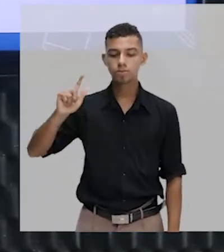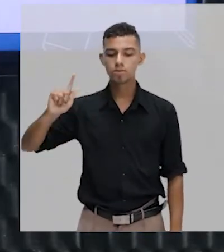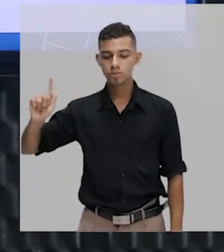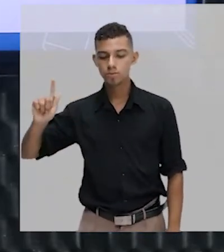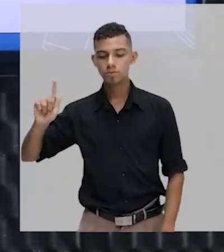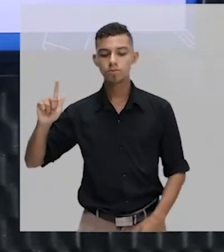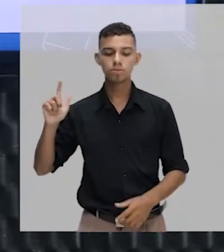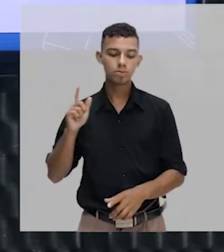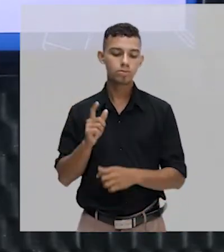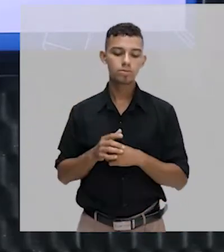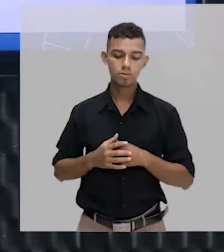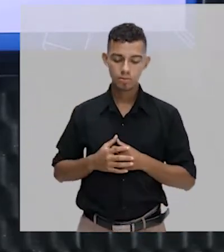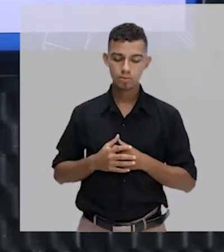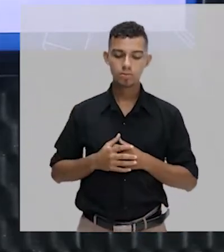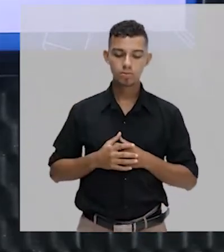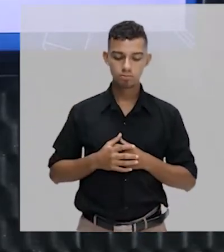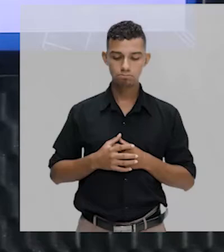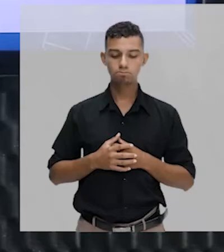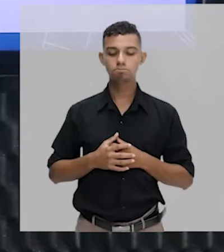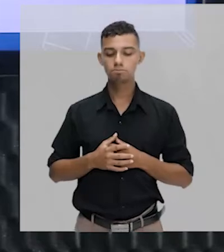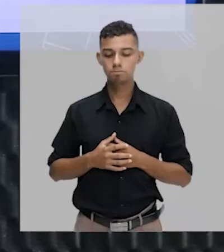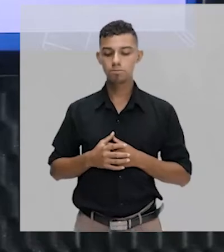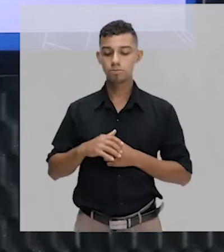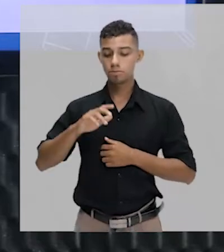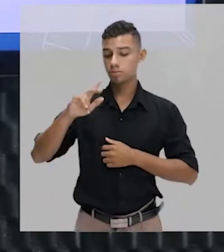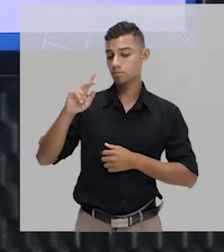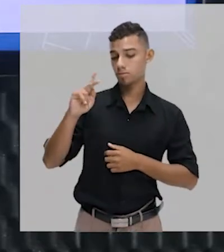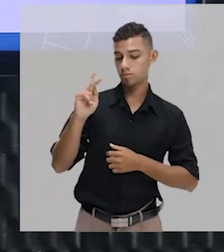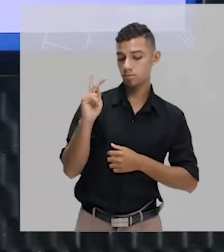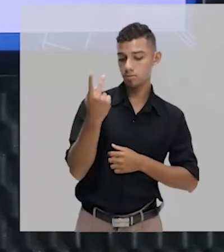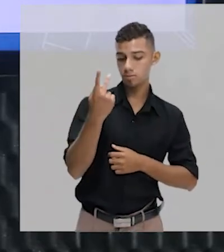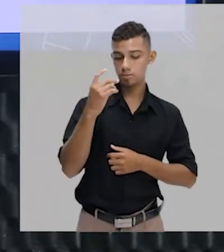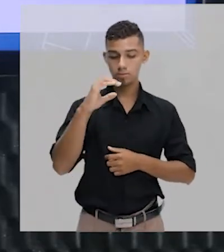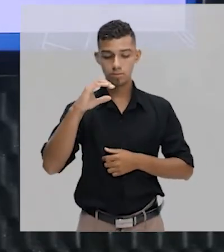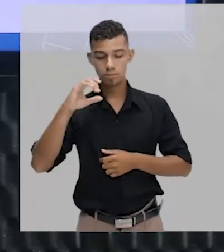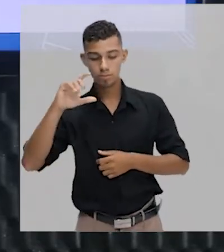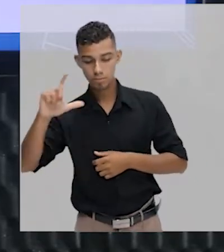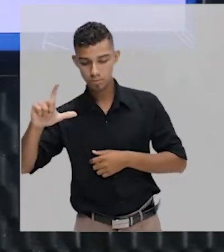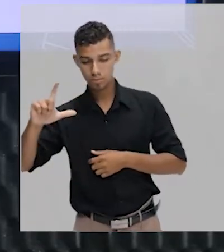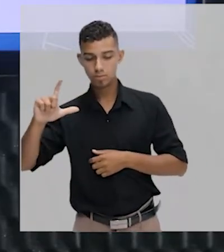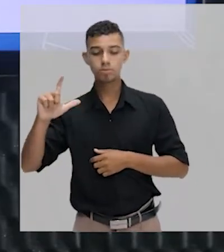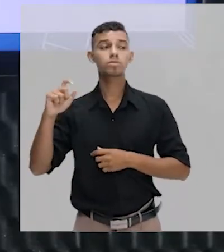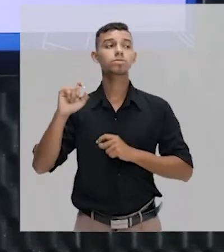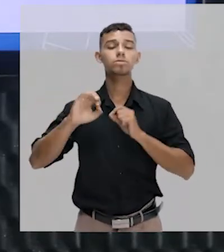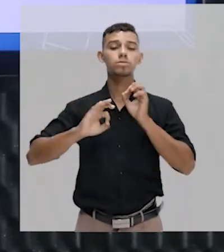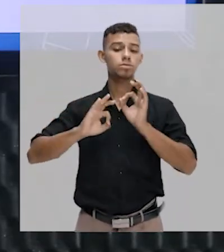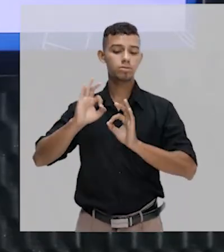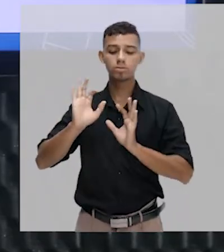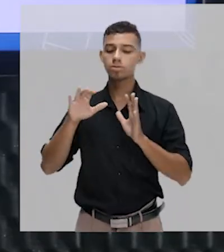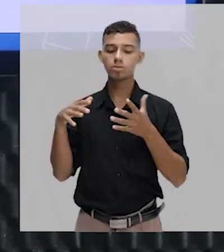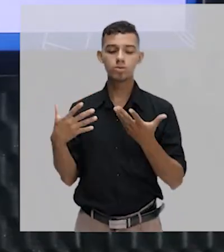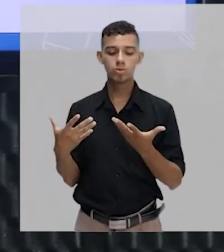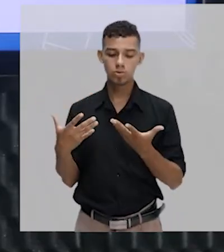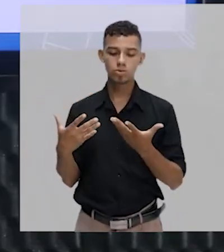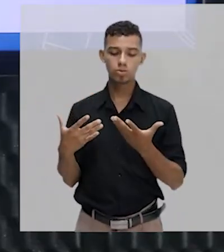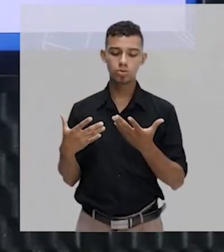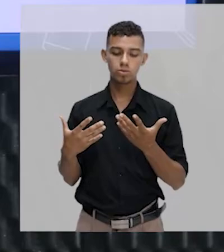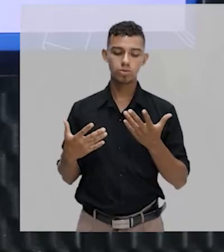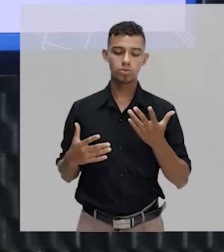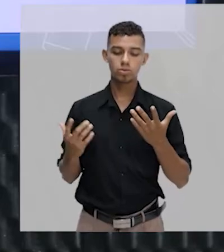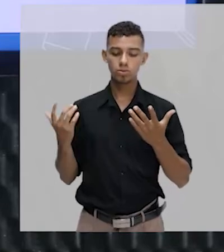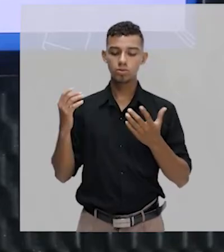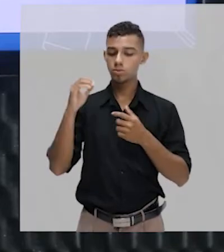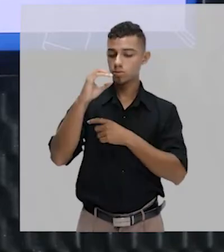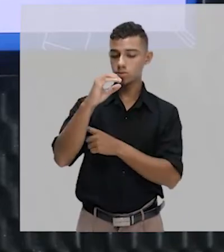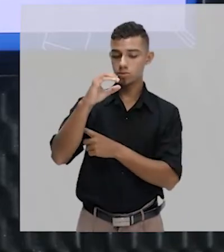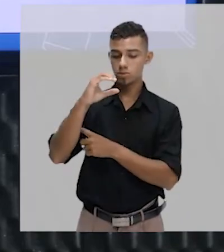a substância que nós vamos obter, turminha, o HCl, né, o ácido clorídrico, qual vai ser a massa? A massa dele, né, que é a massa